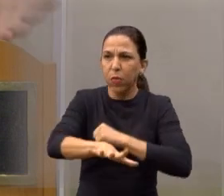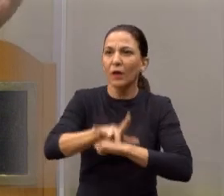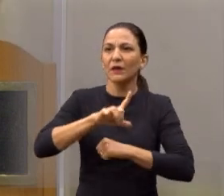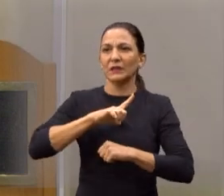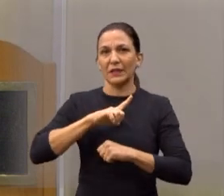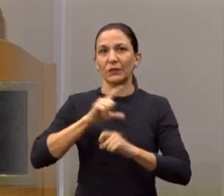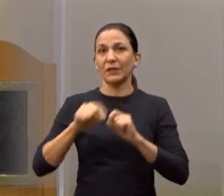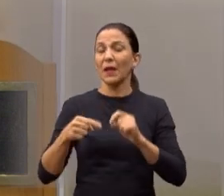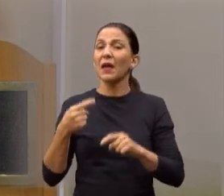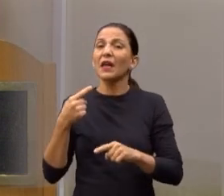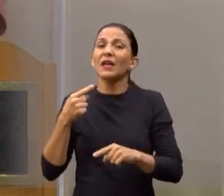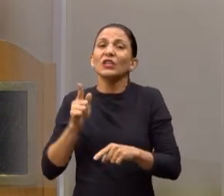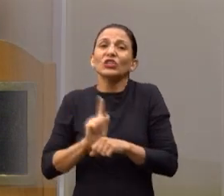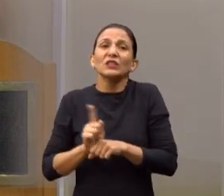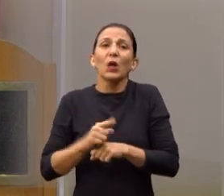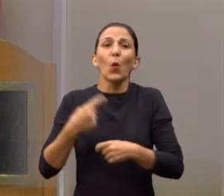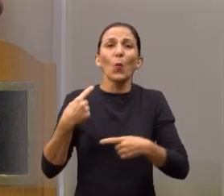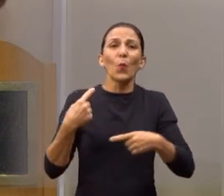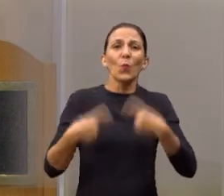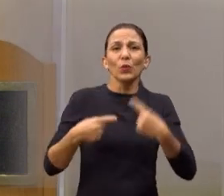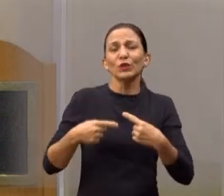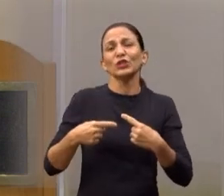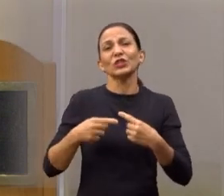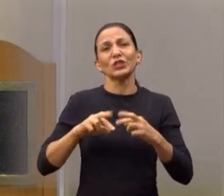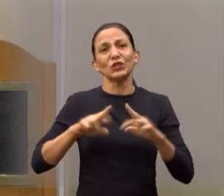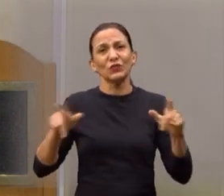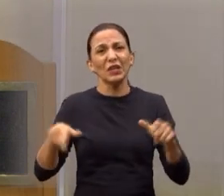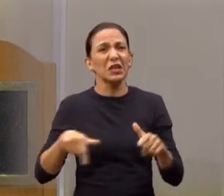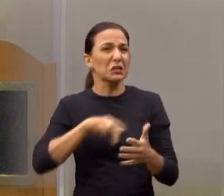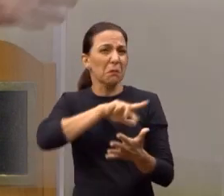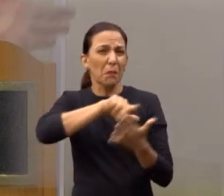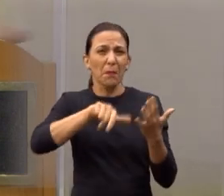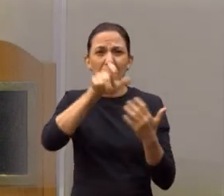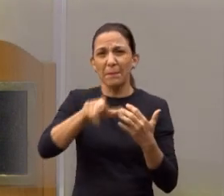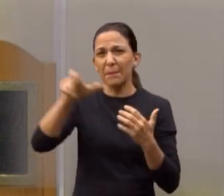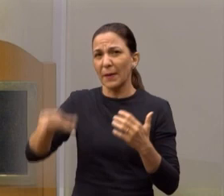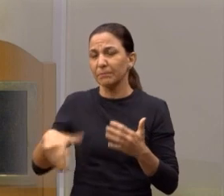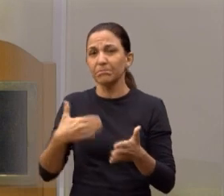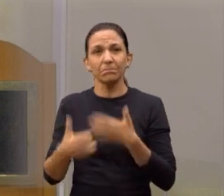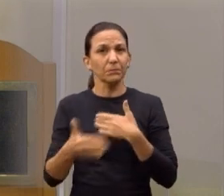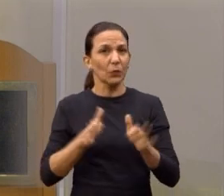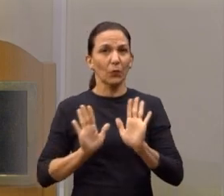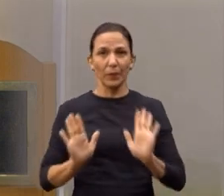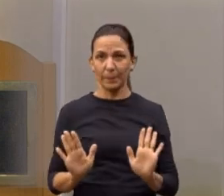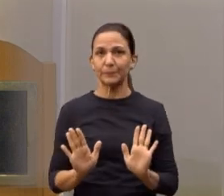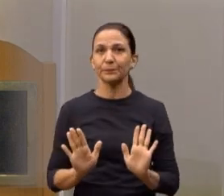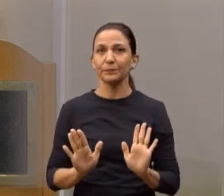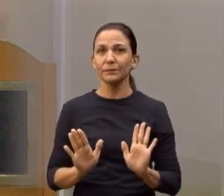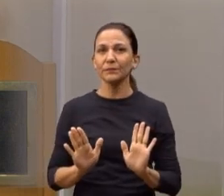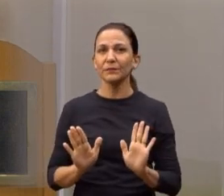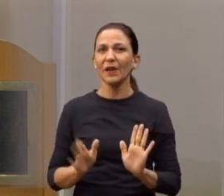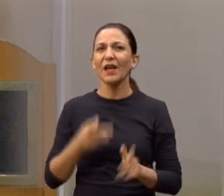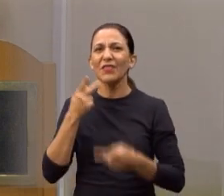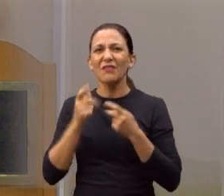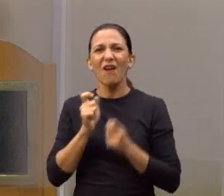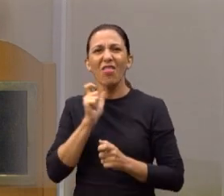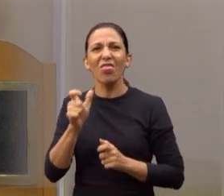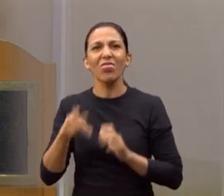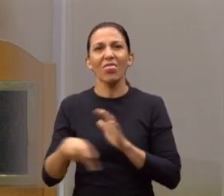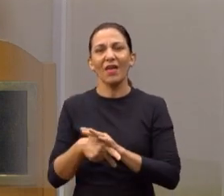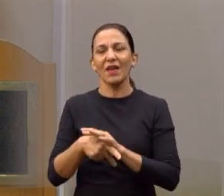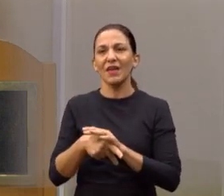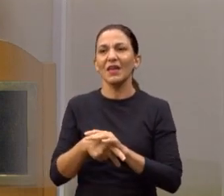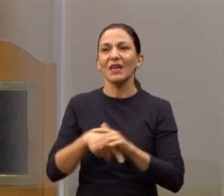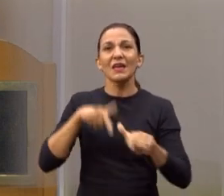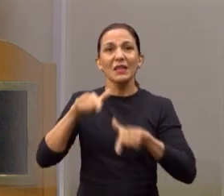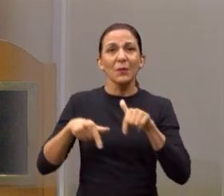do Donizete Simioni seja do delord seja do Edinho do Marcelo Barbieri ou do Valdemar decente tá ofendendo o trabalho de mais